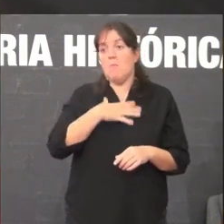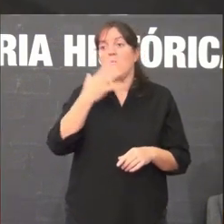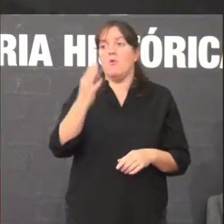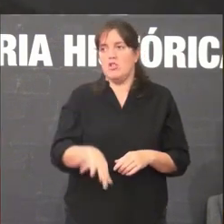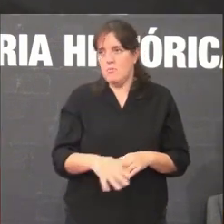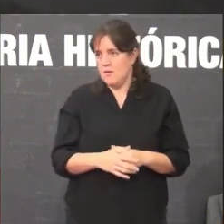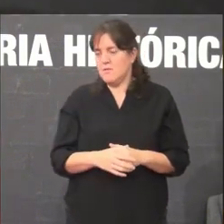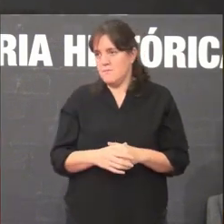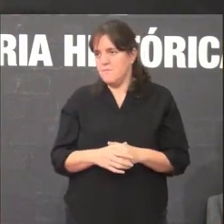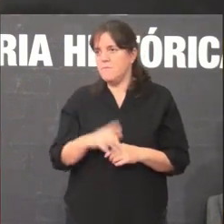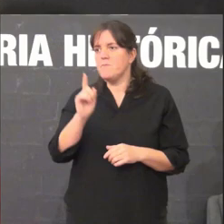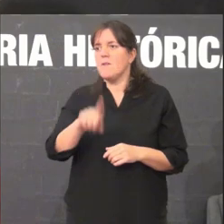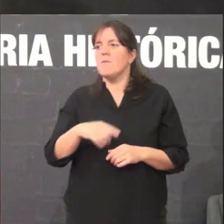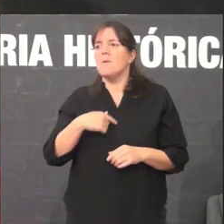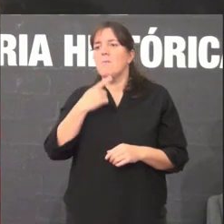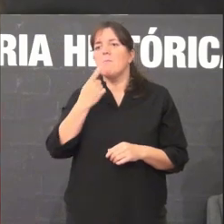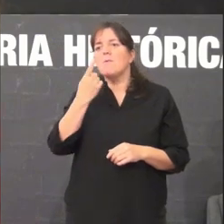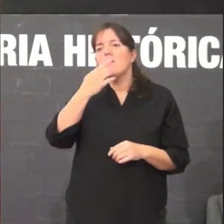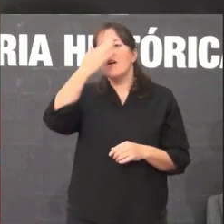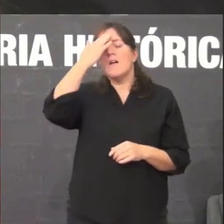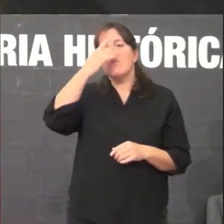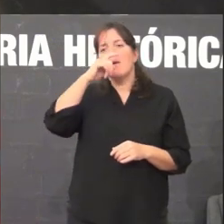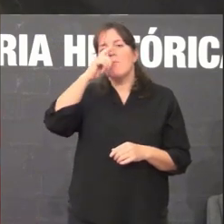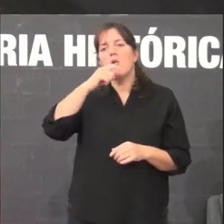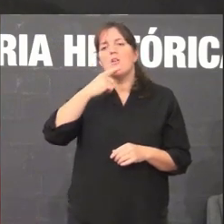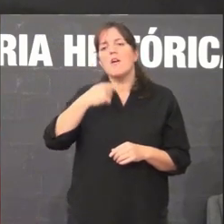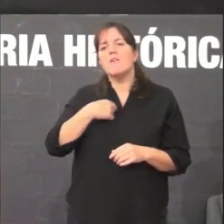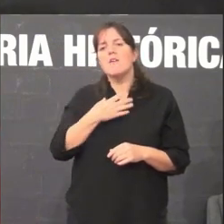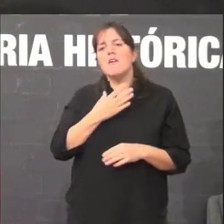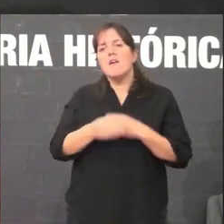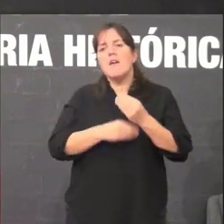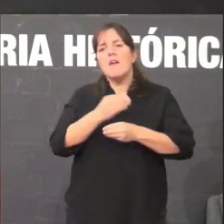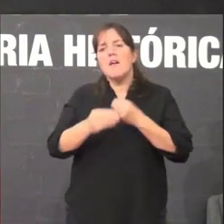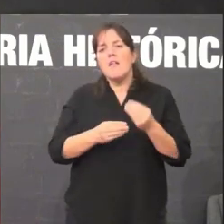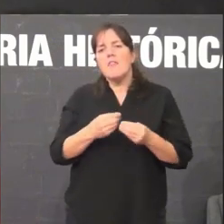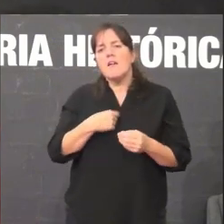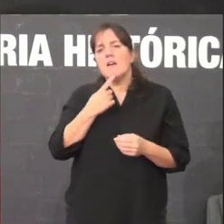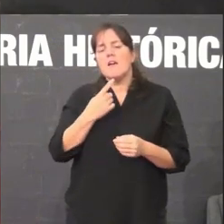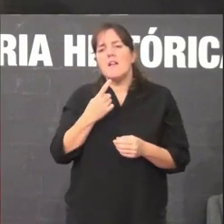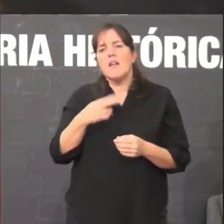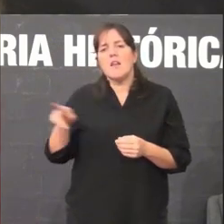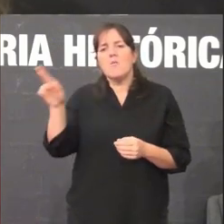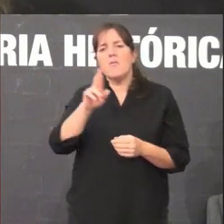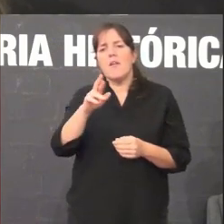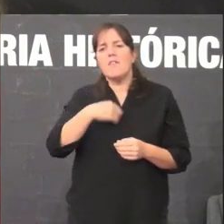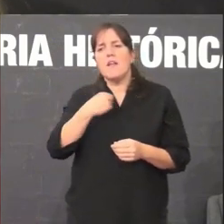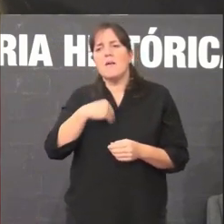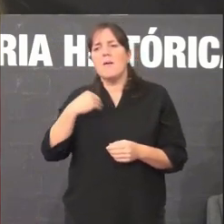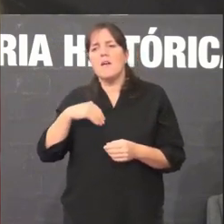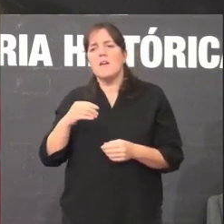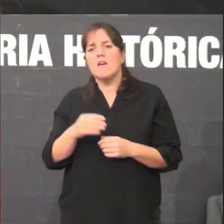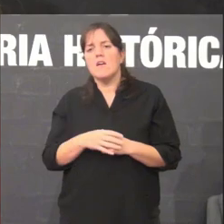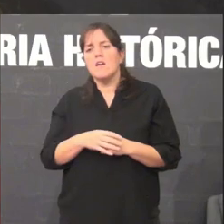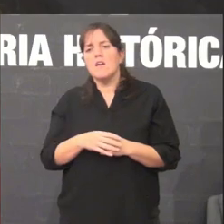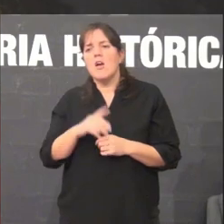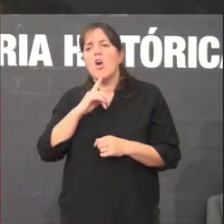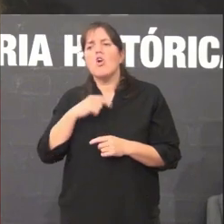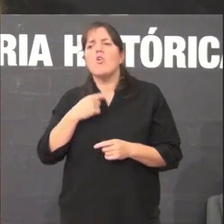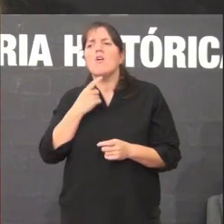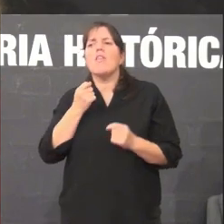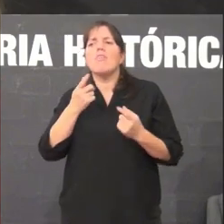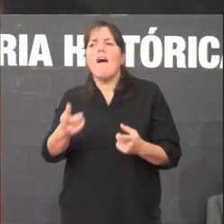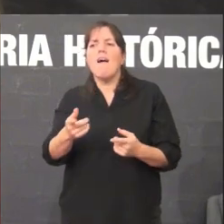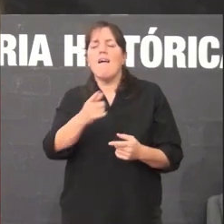também selecionadas as memórias pela relevância para os indivíduos que as recordam e também para o contributo que elas